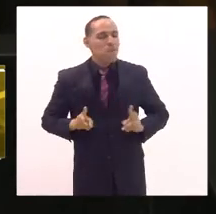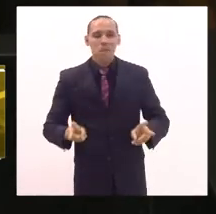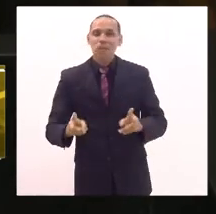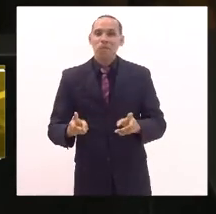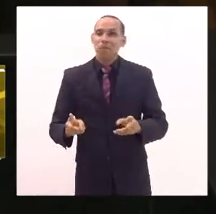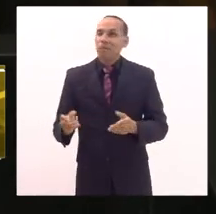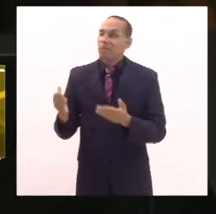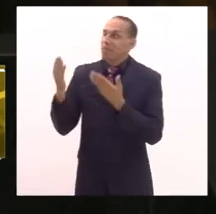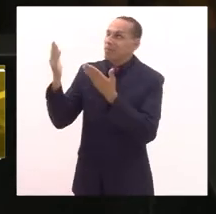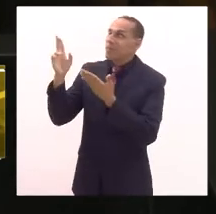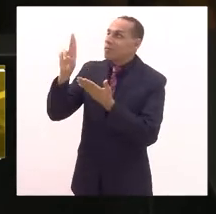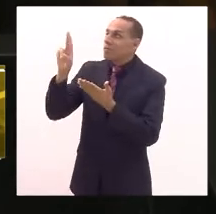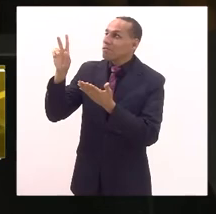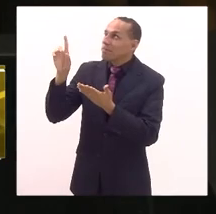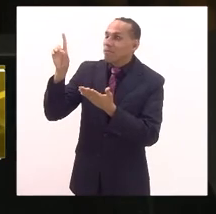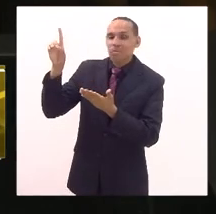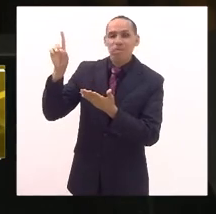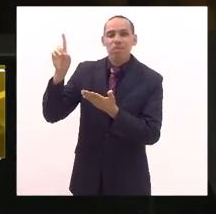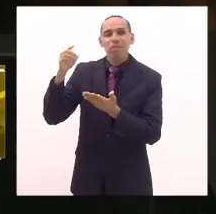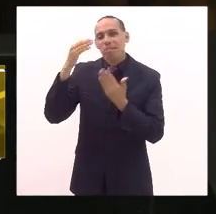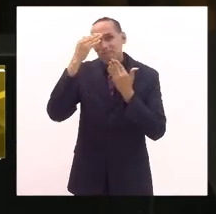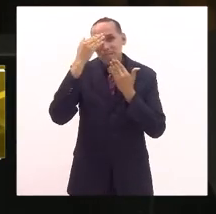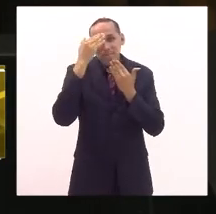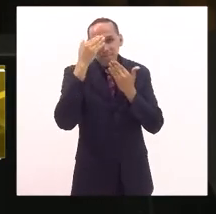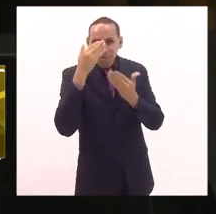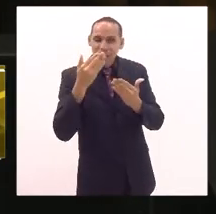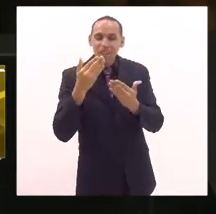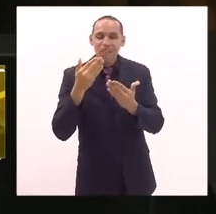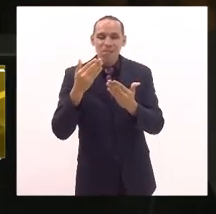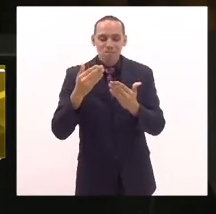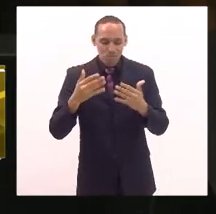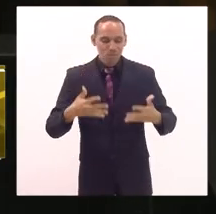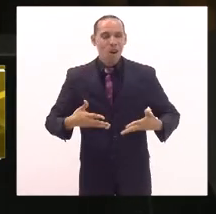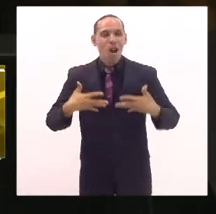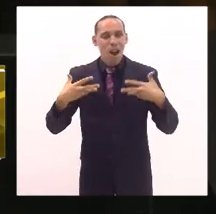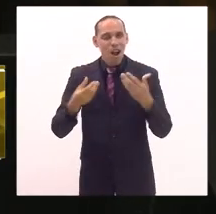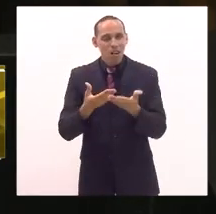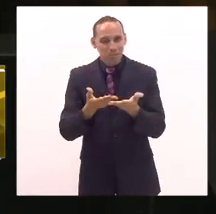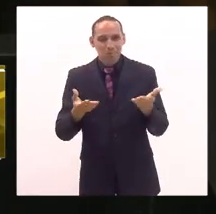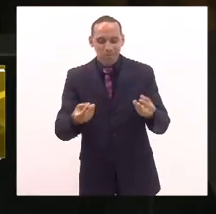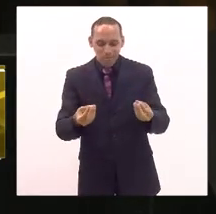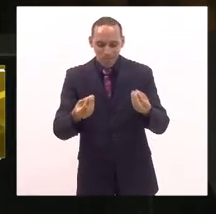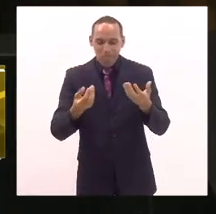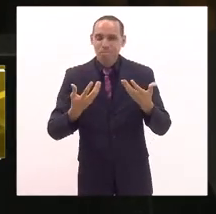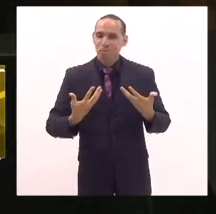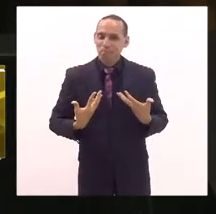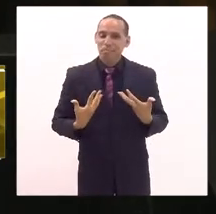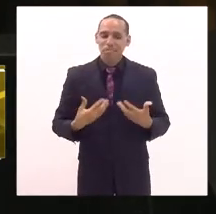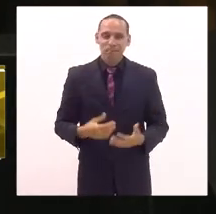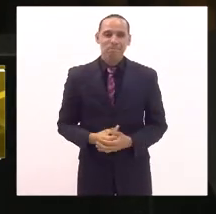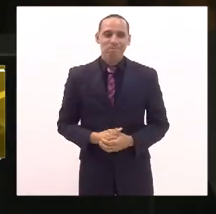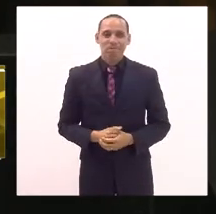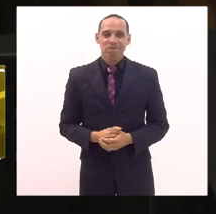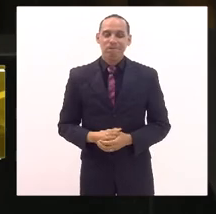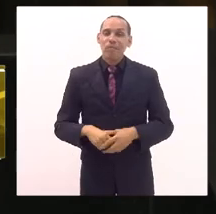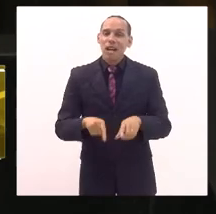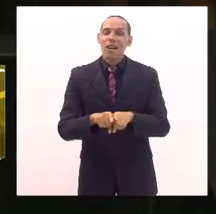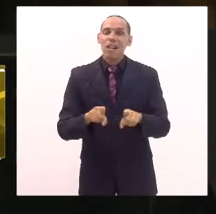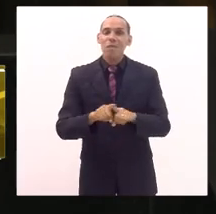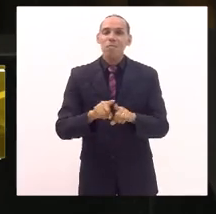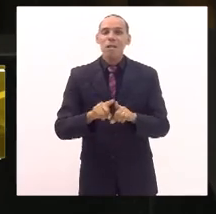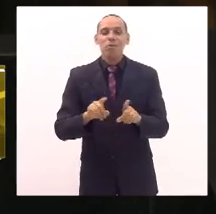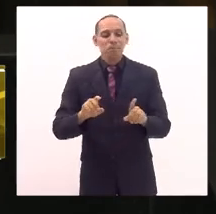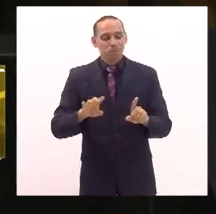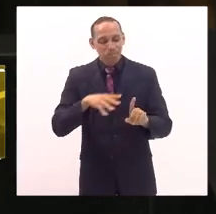dele que agradeço essa honraria aos excelentíssimos senhores e o prestígio dessa noite